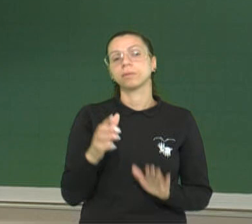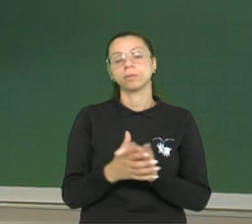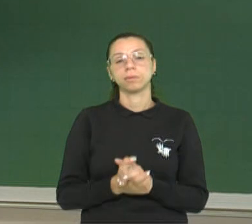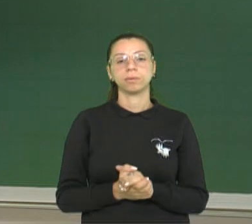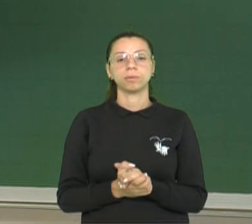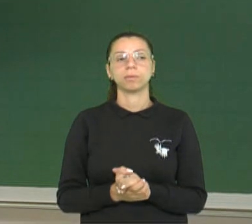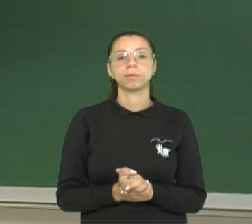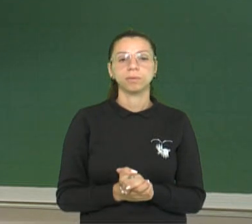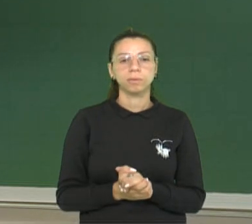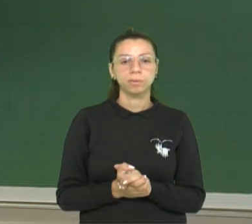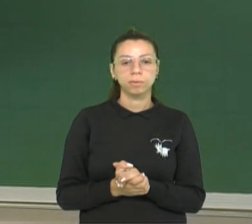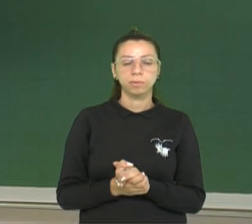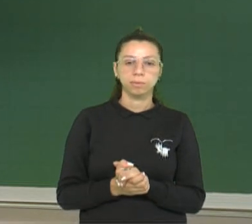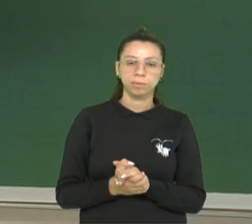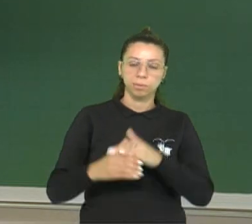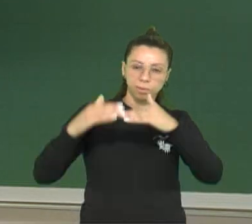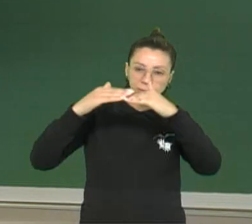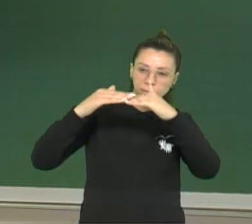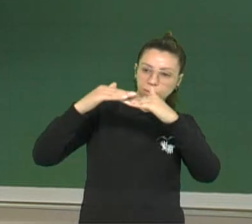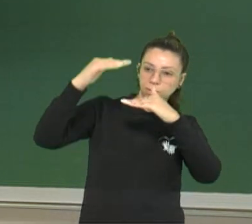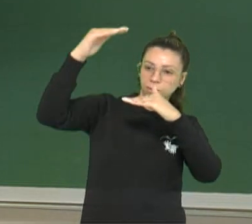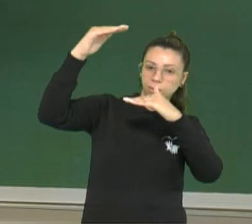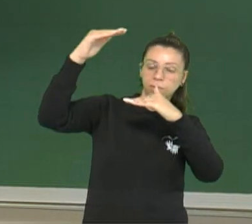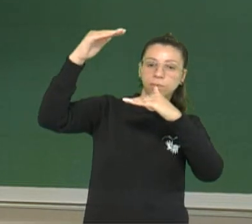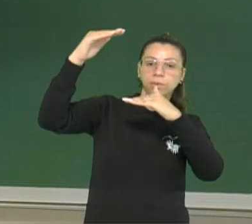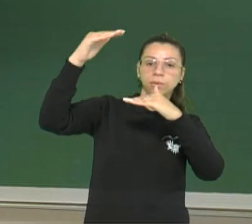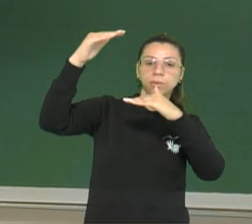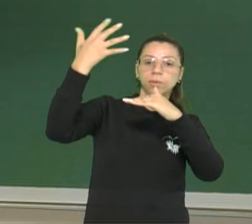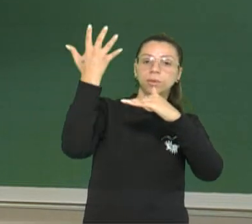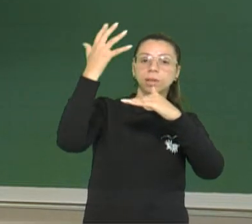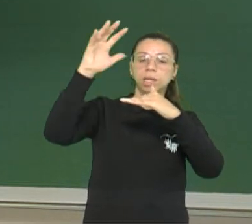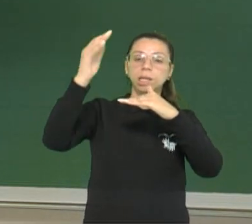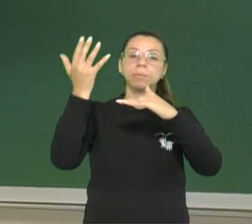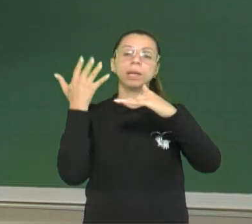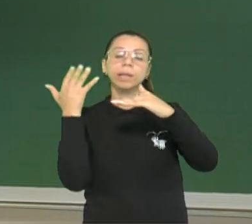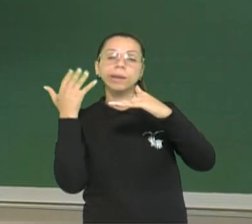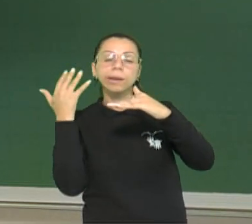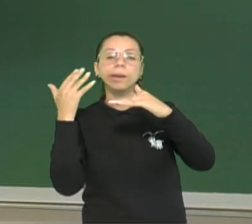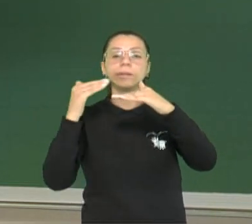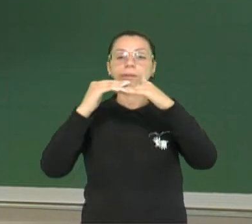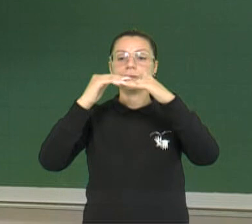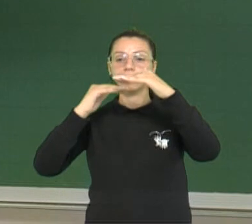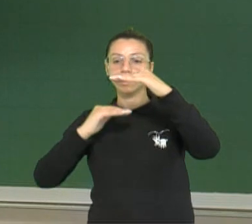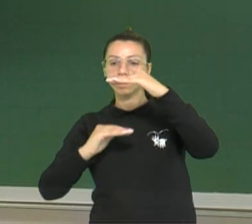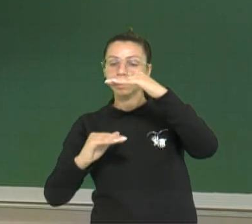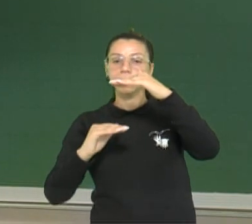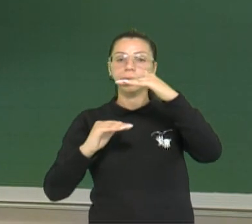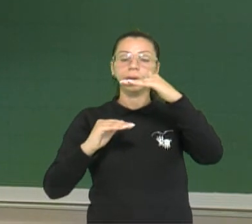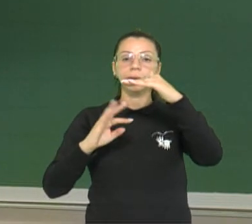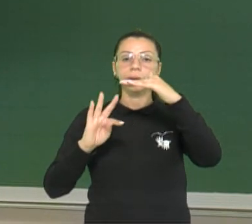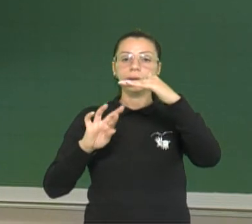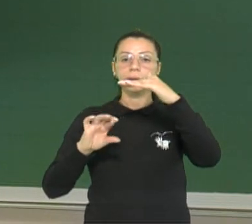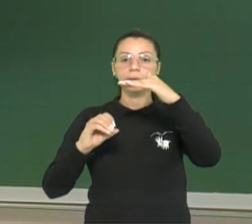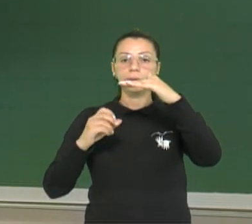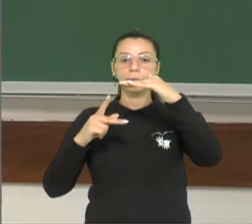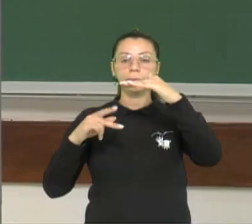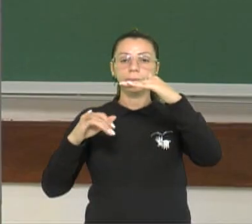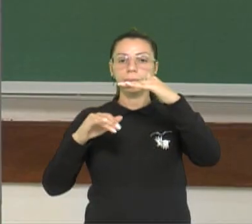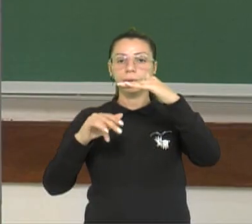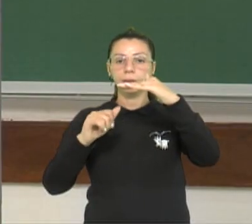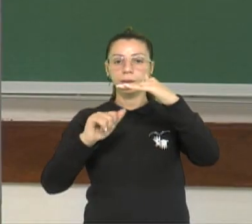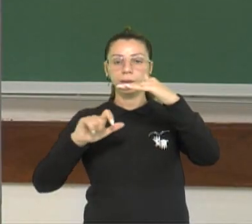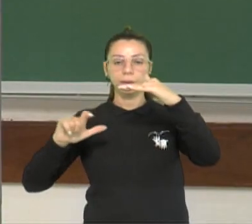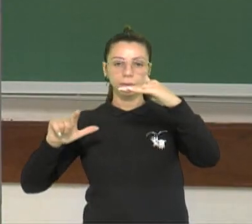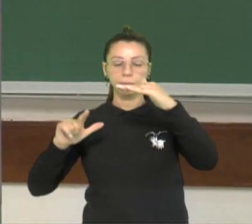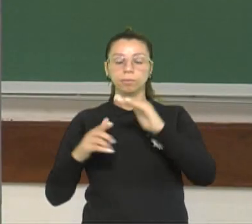ali a divisão entre as áreas de clima temperado e de clima tropical. E quando eu falo